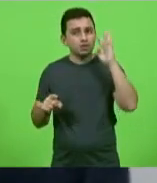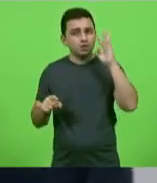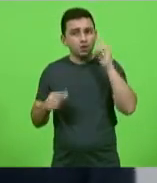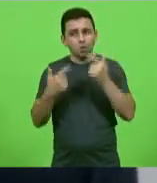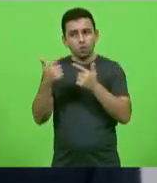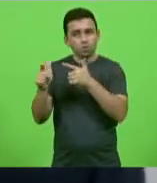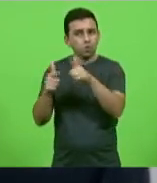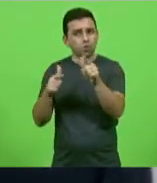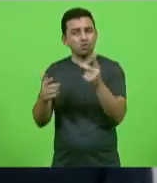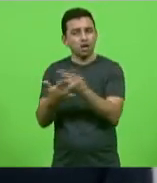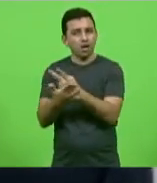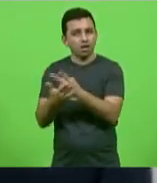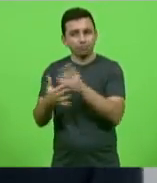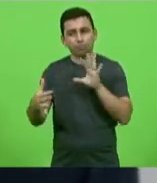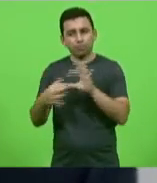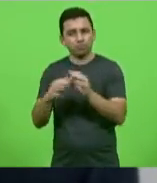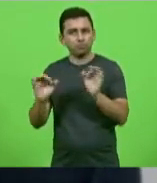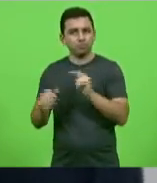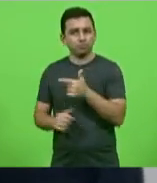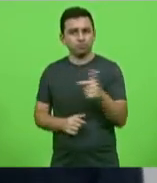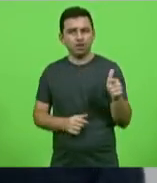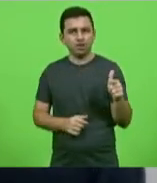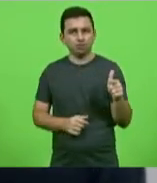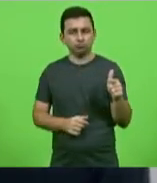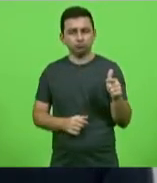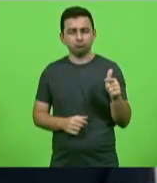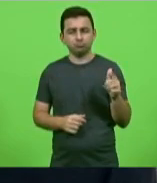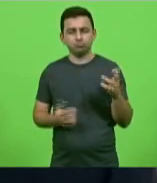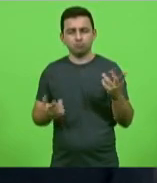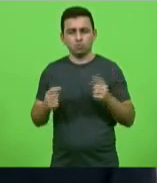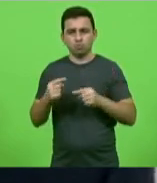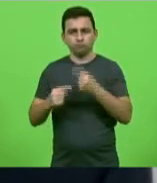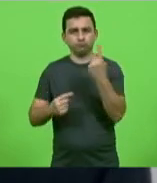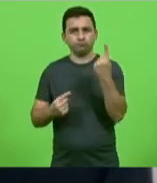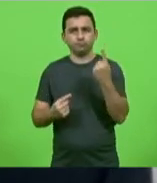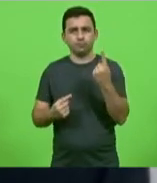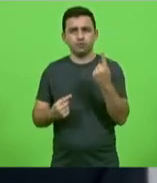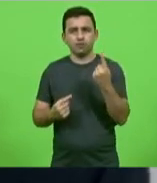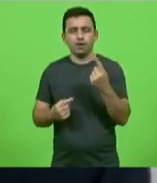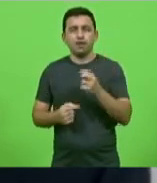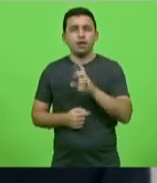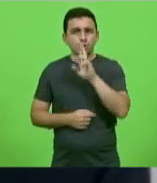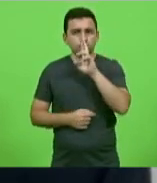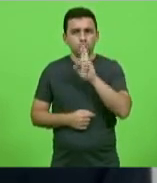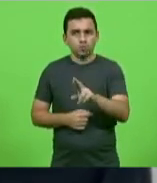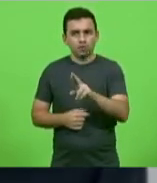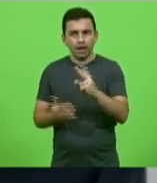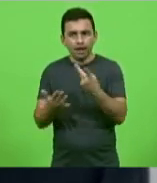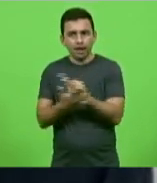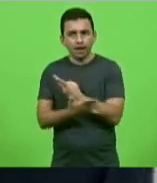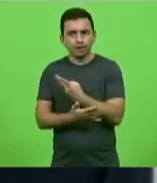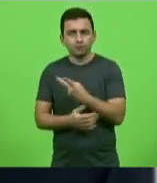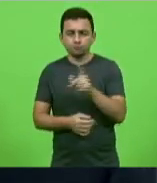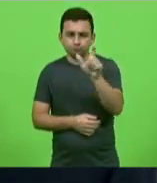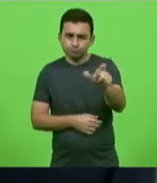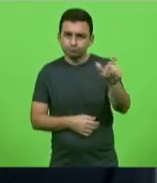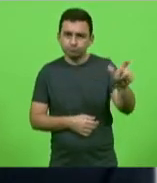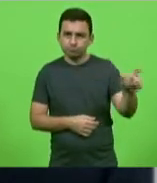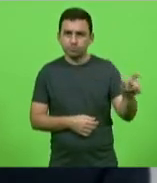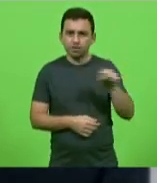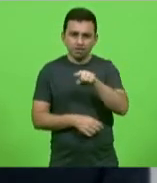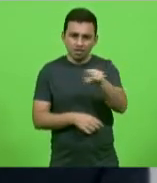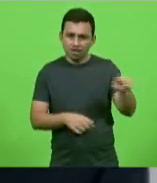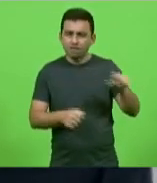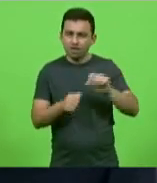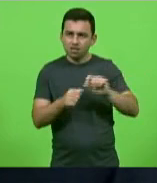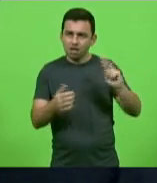atos praticados. Isso não nos diz respeito. Deve responder pelos atos aquele que efetivamente